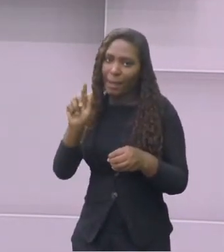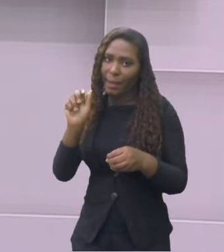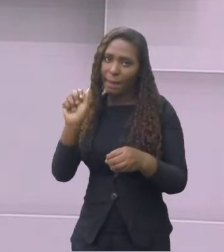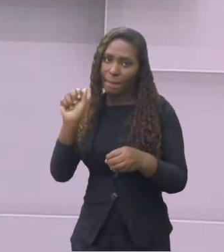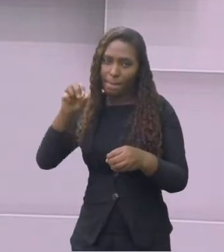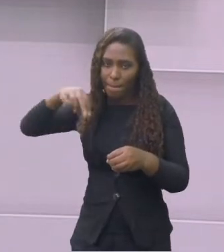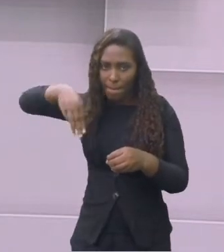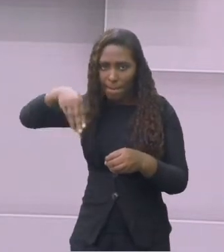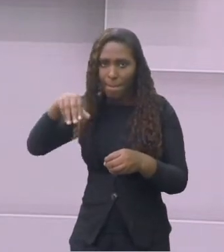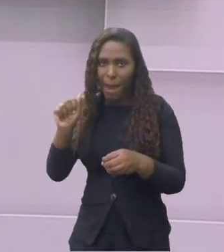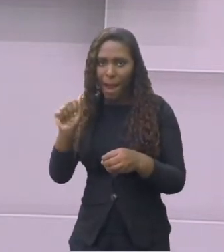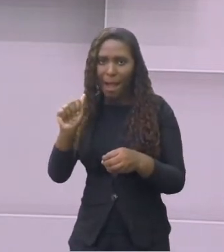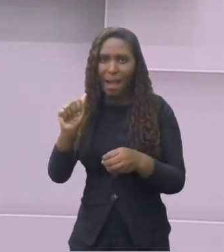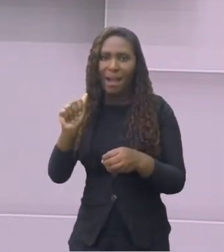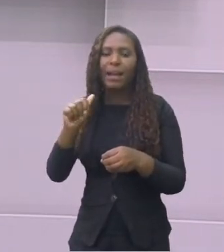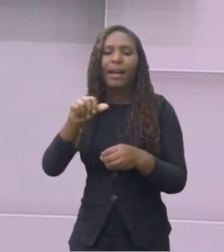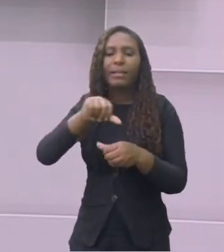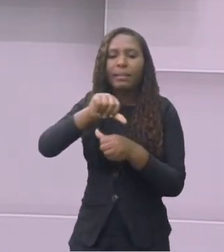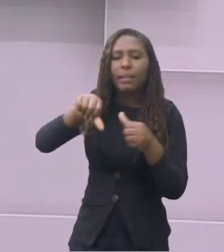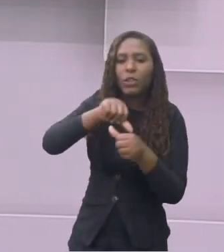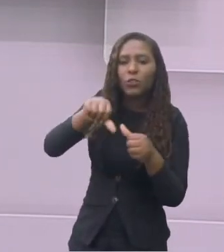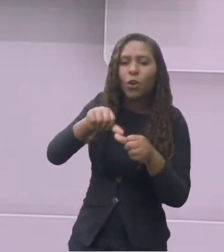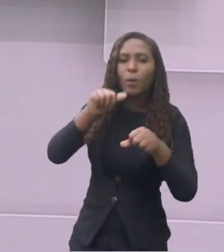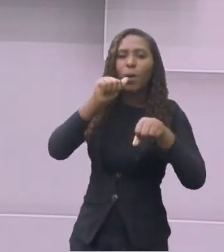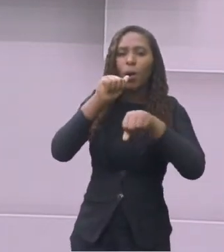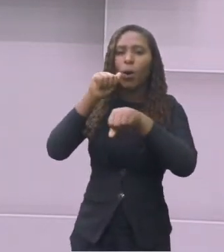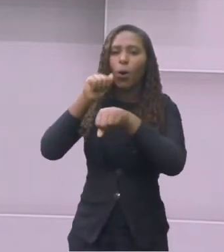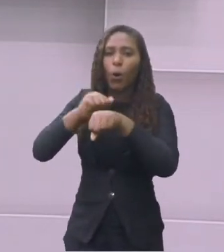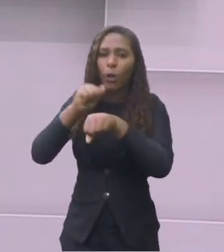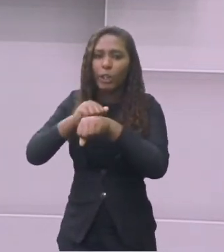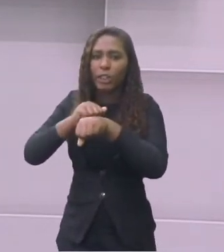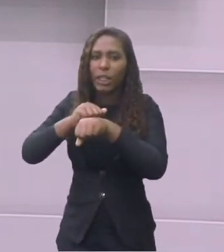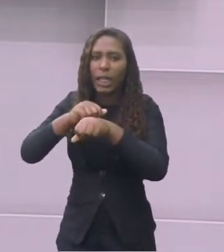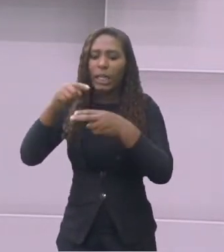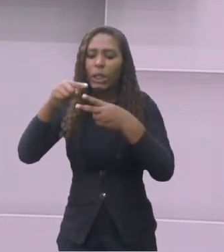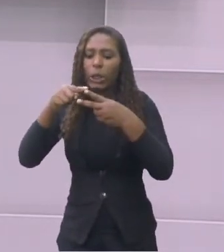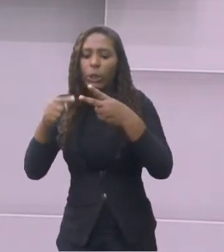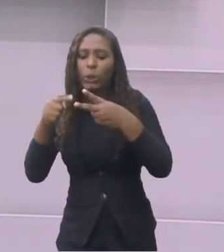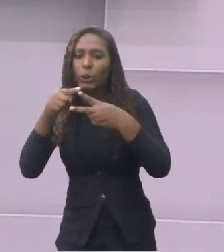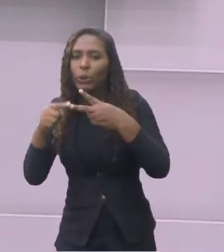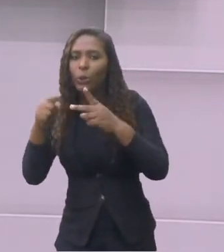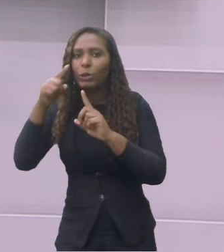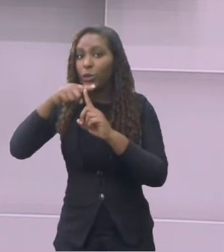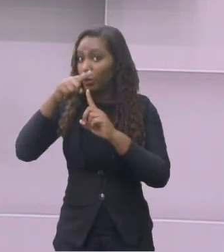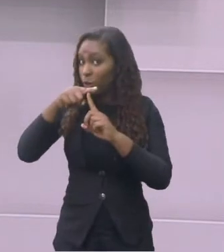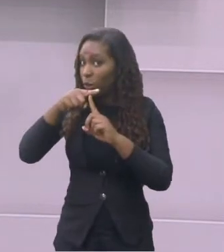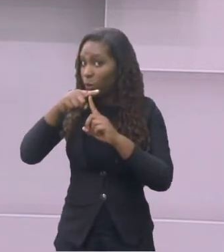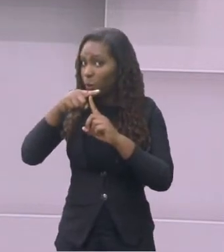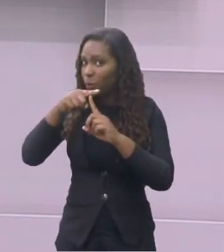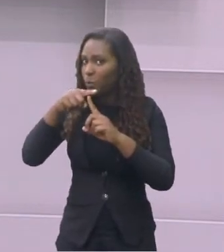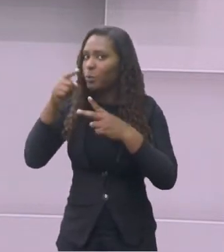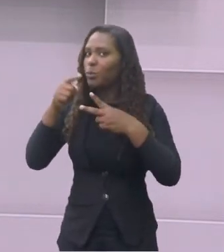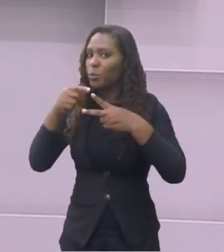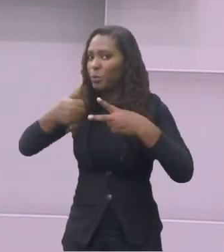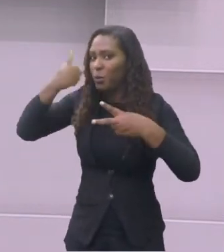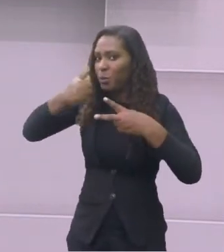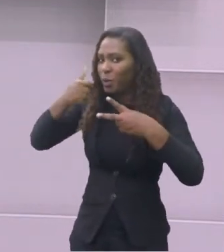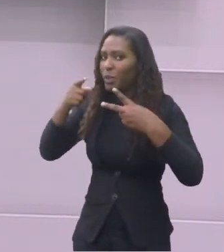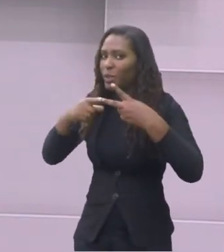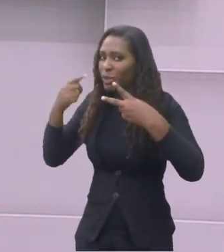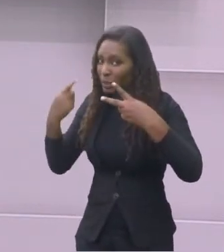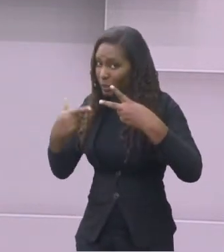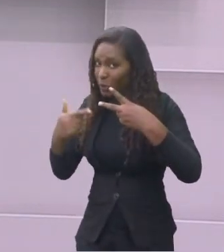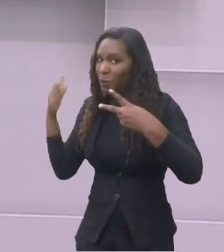o critério utilizado para esta classificação? Onde ela se formou?